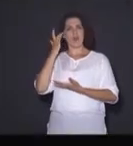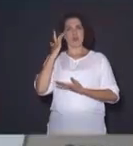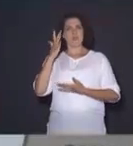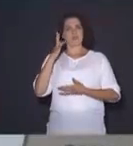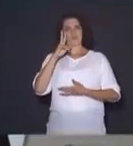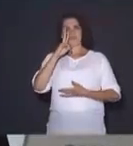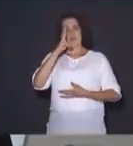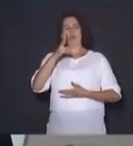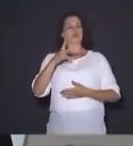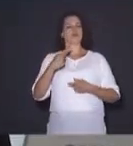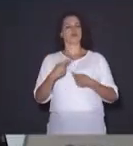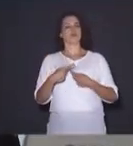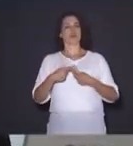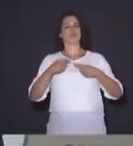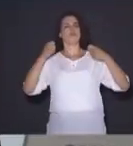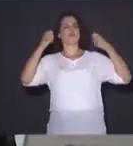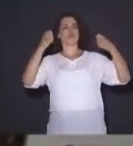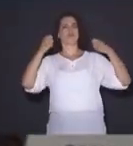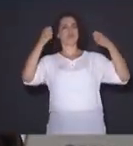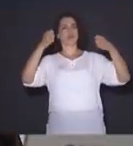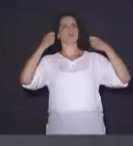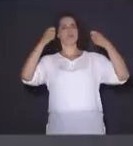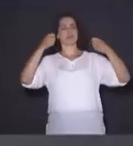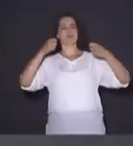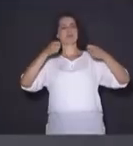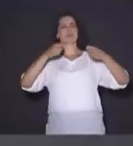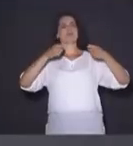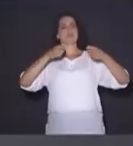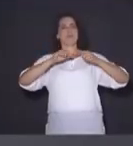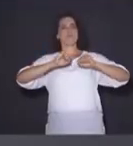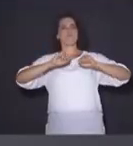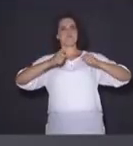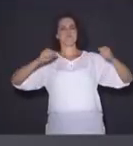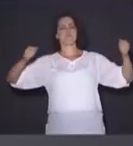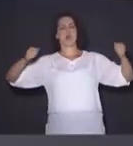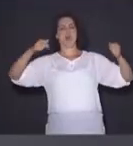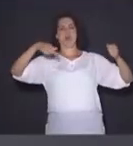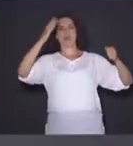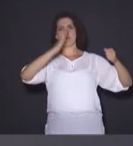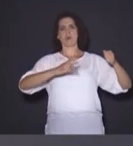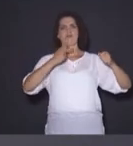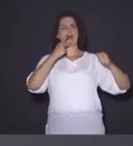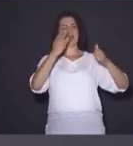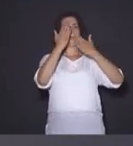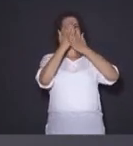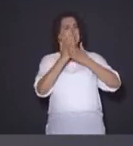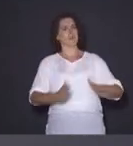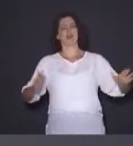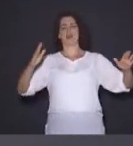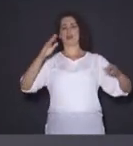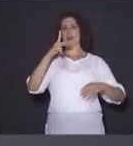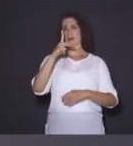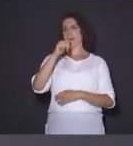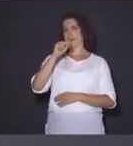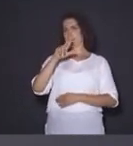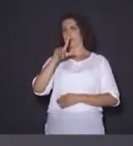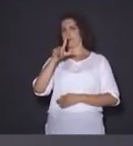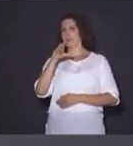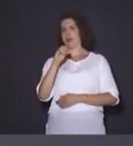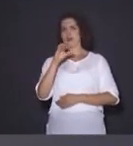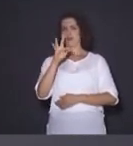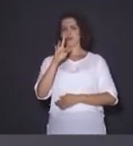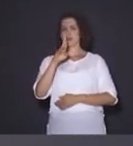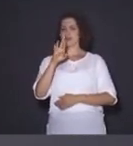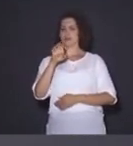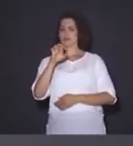foram manifestações é grandes no brasil né que pediam chega de paulo freire nas escolas e chega